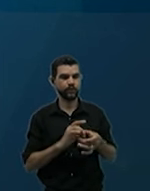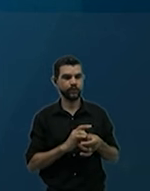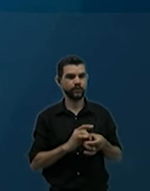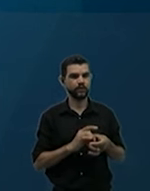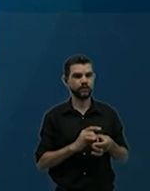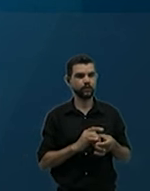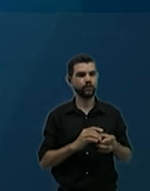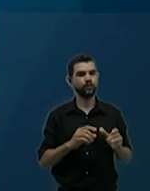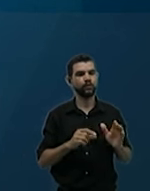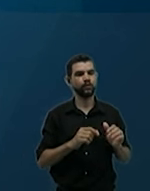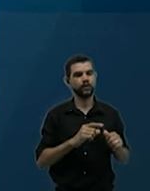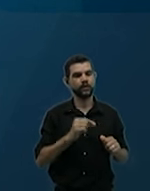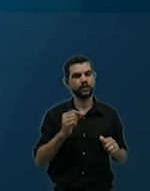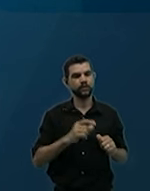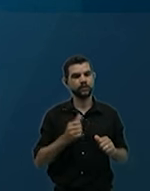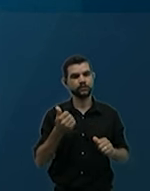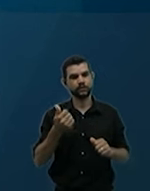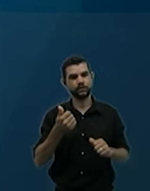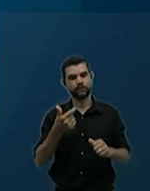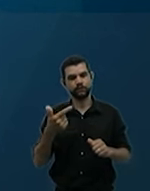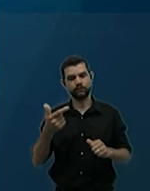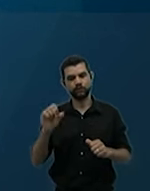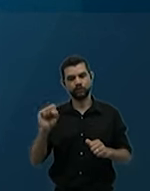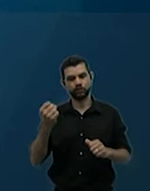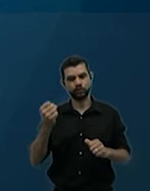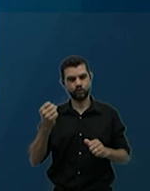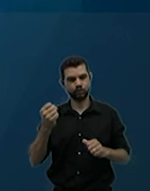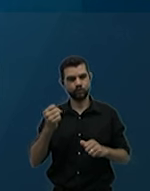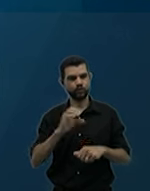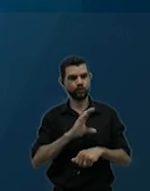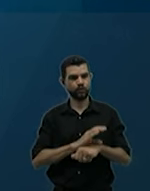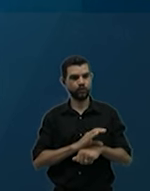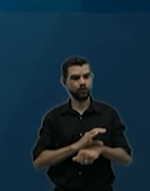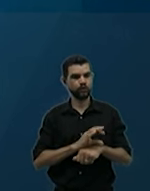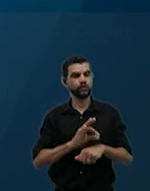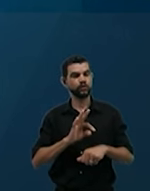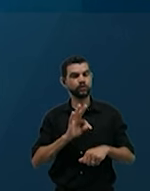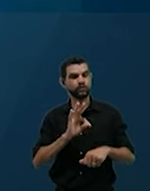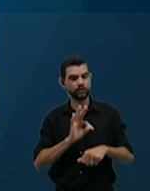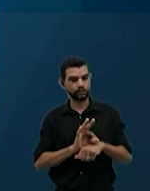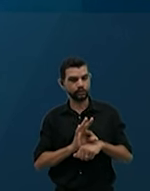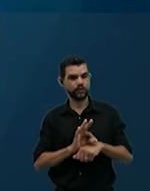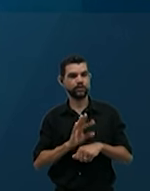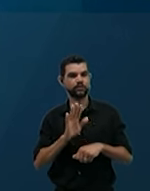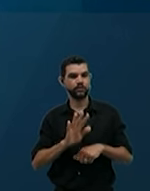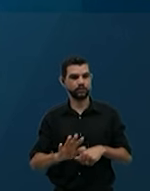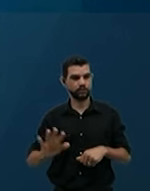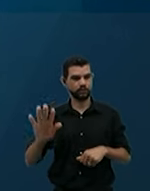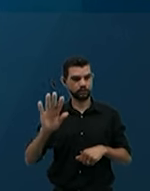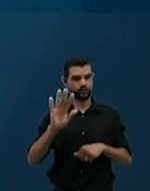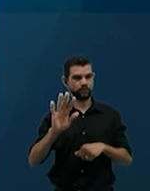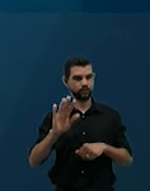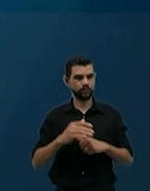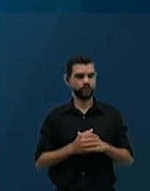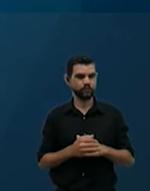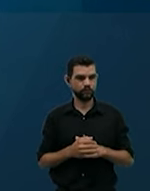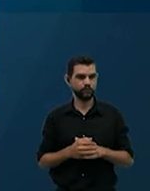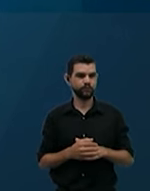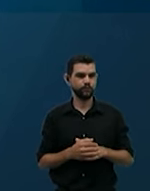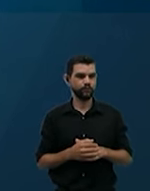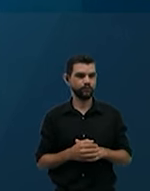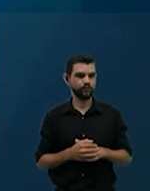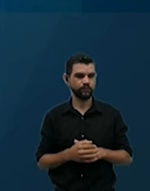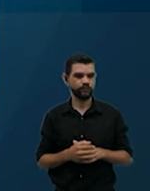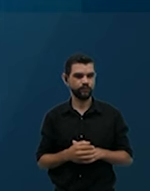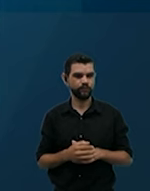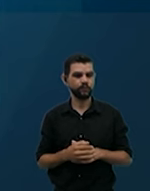Código Tributário Nacional. A falta de liame entre o arrematante do bem e o